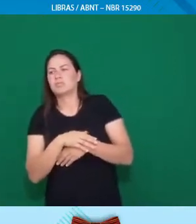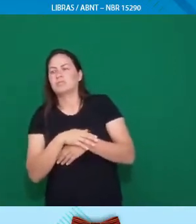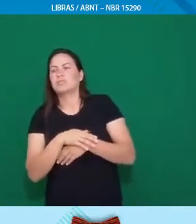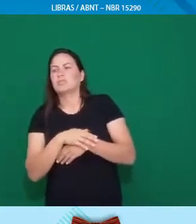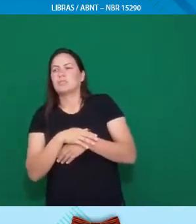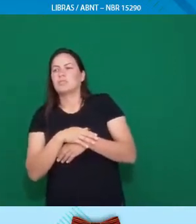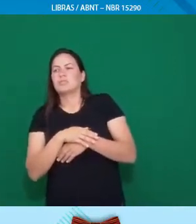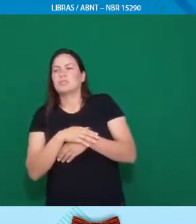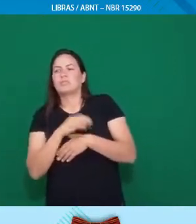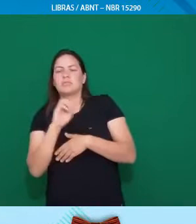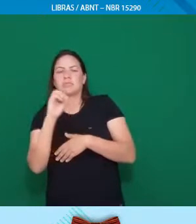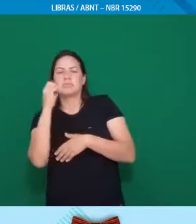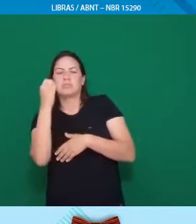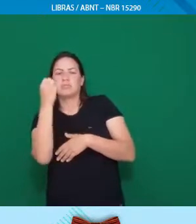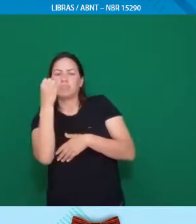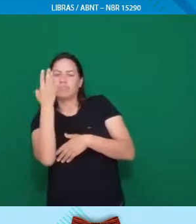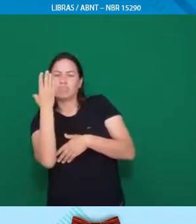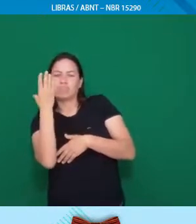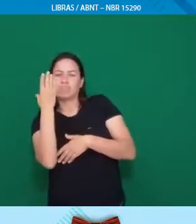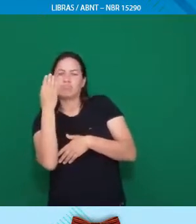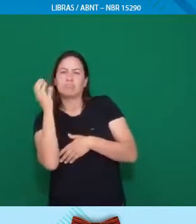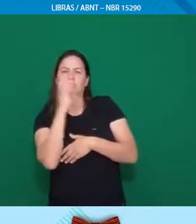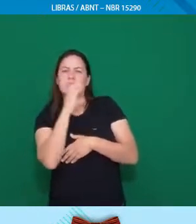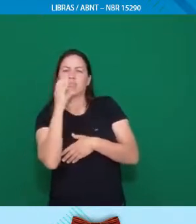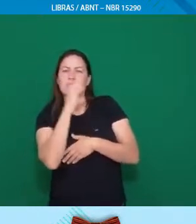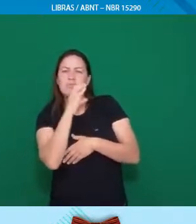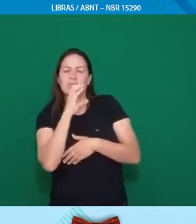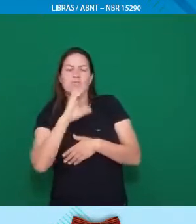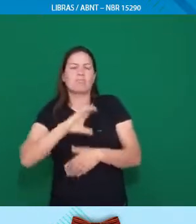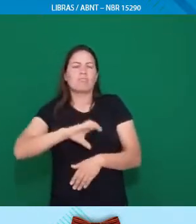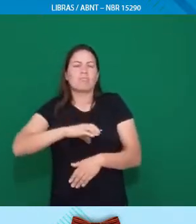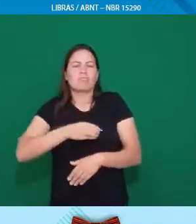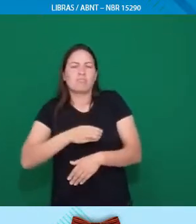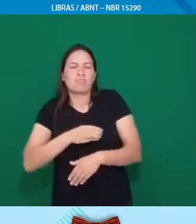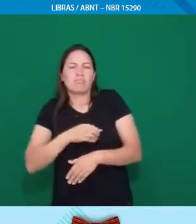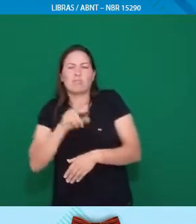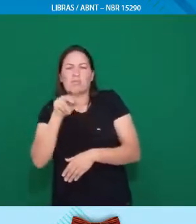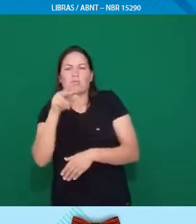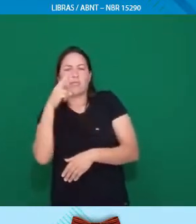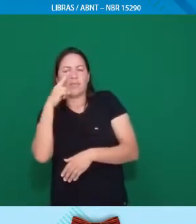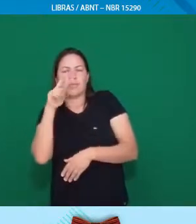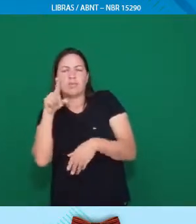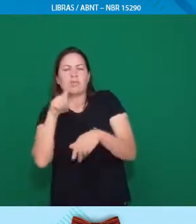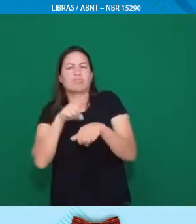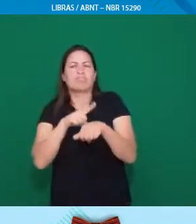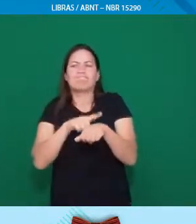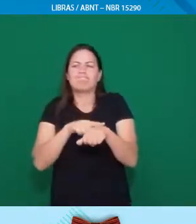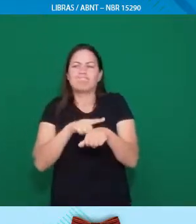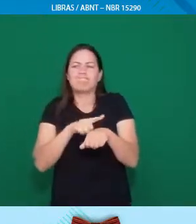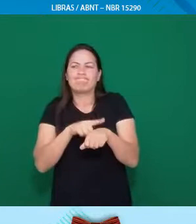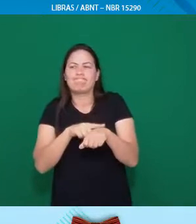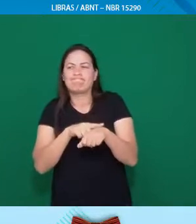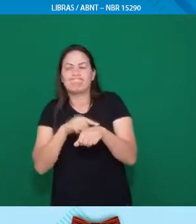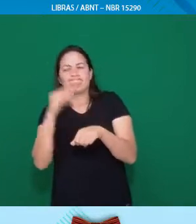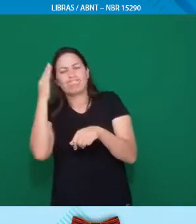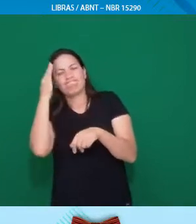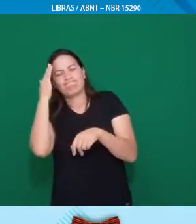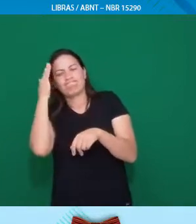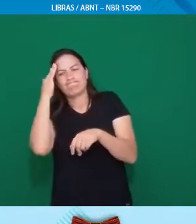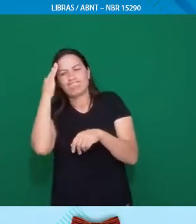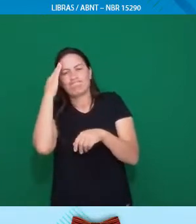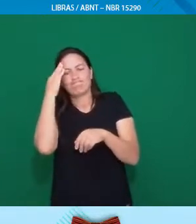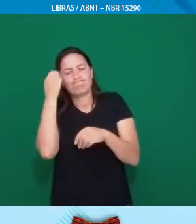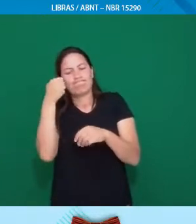E então aconteceu uma rapidez uma coisa inédita na hora um um